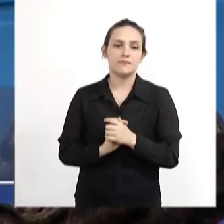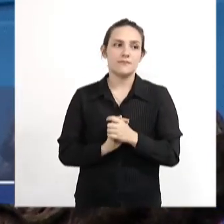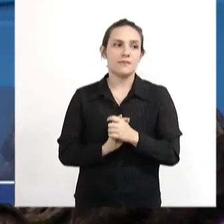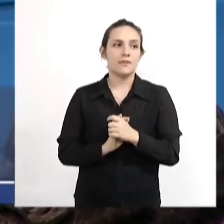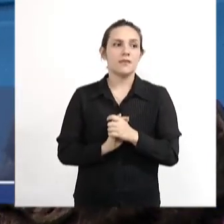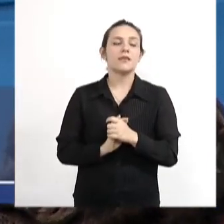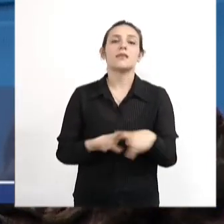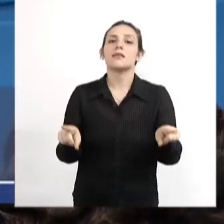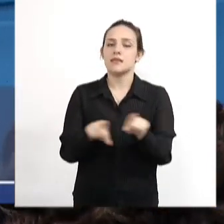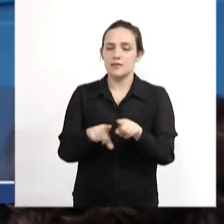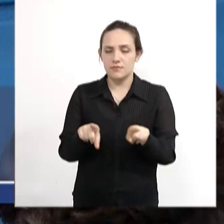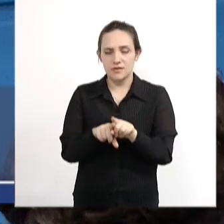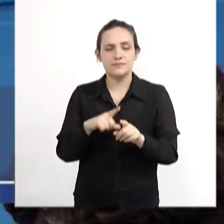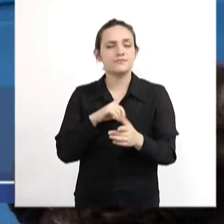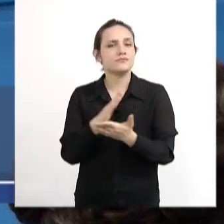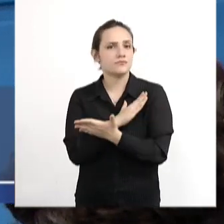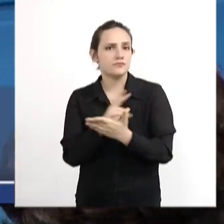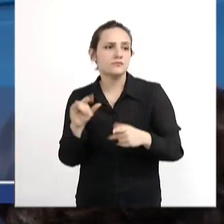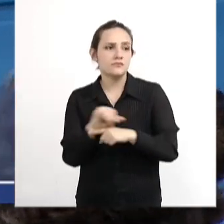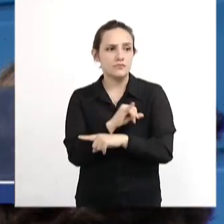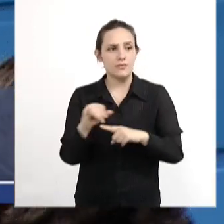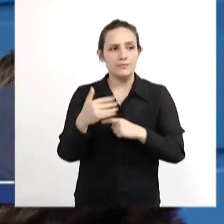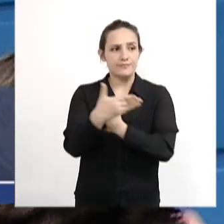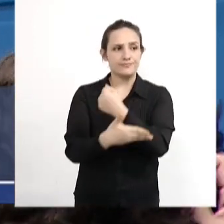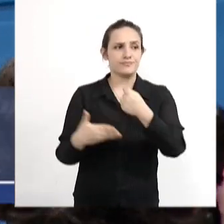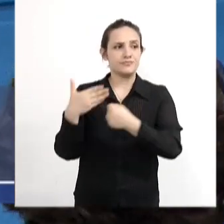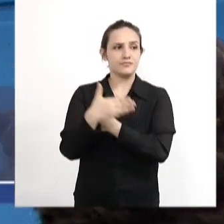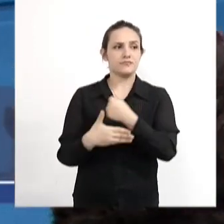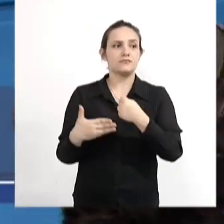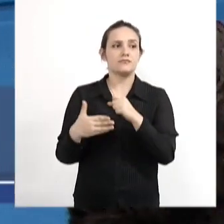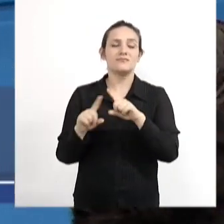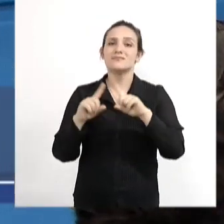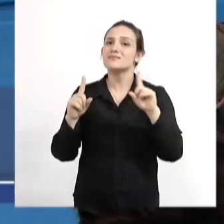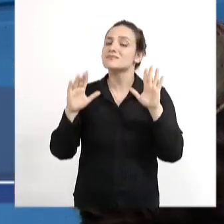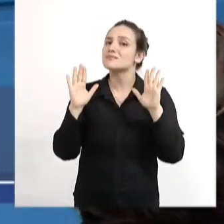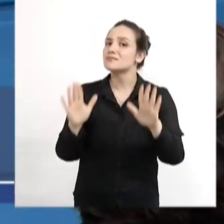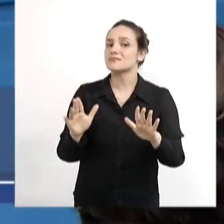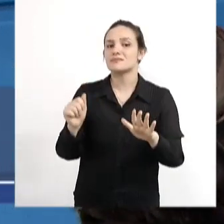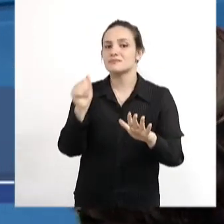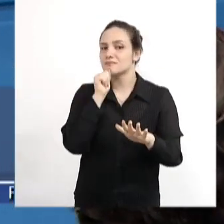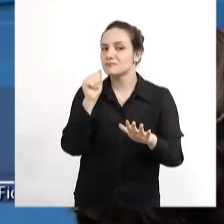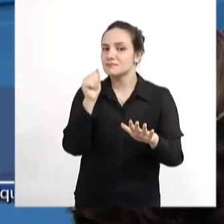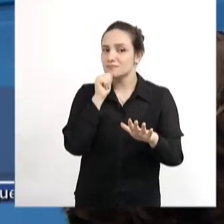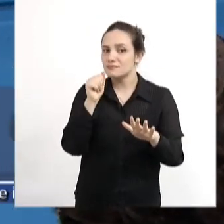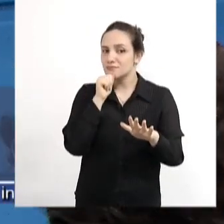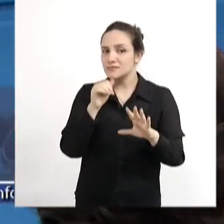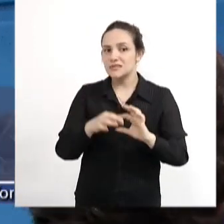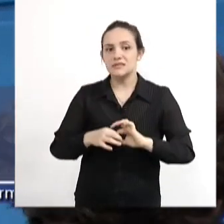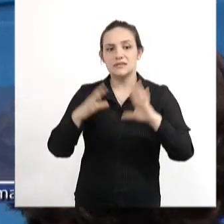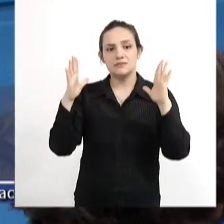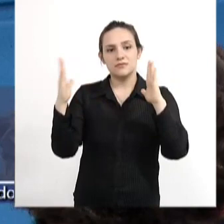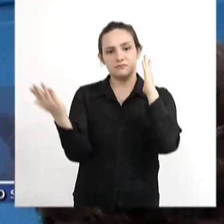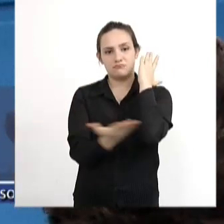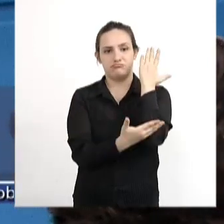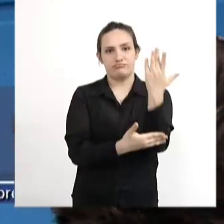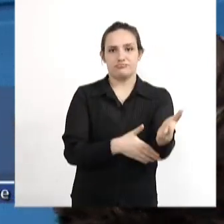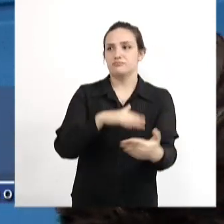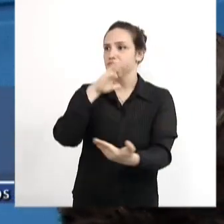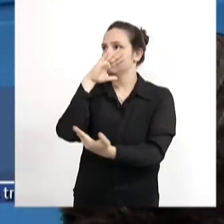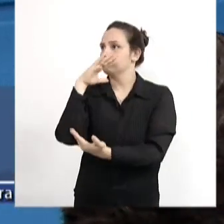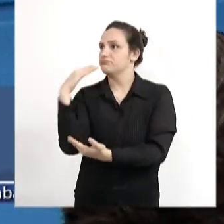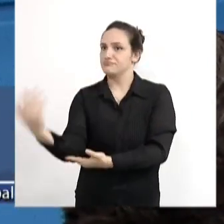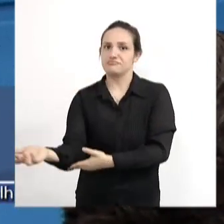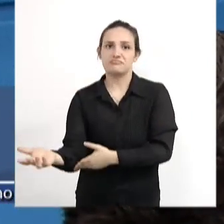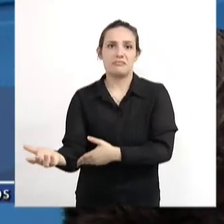estabeleça medidas protetivas para a área, ela ainda permite que ocorra o desmatamento da mata, da